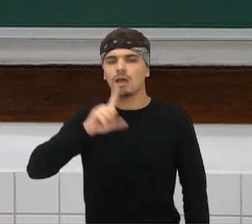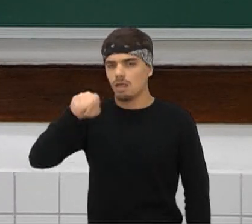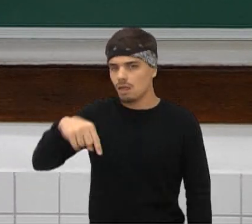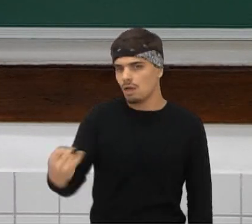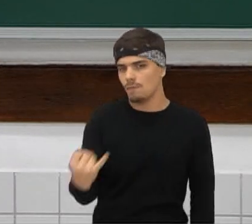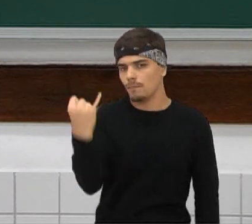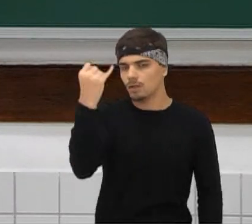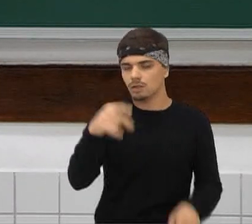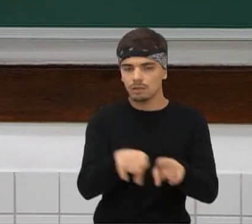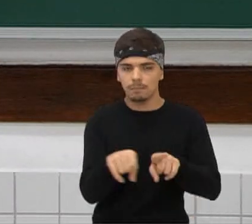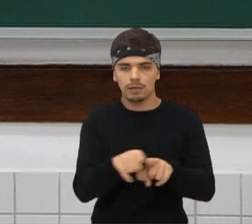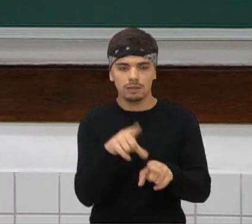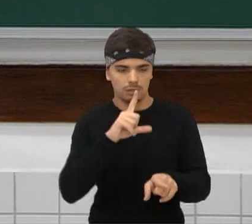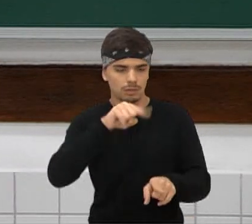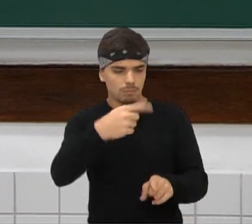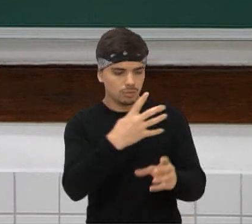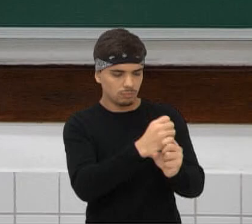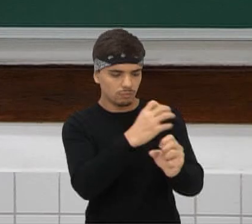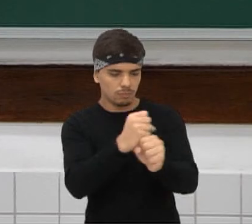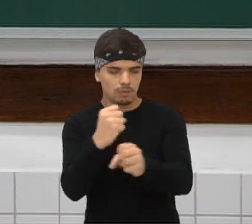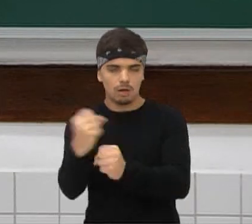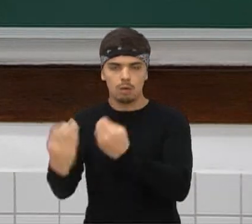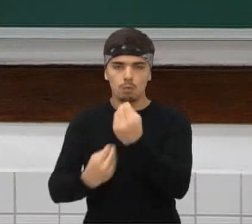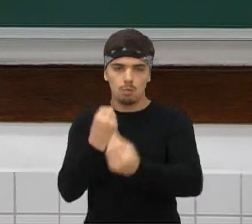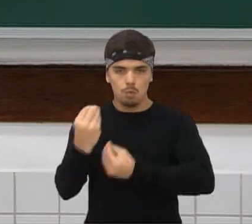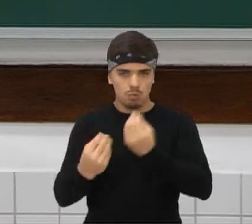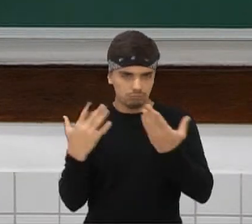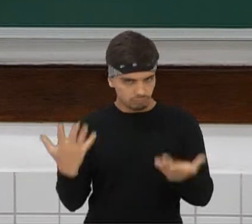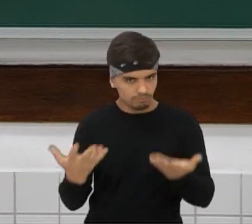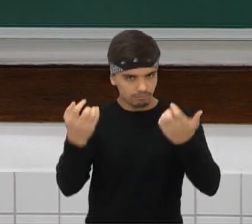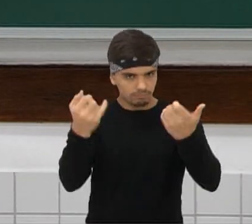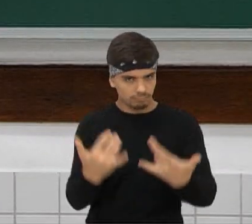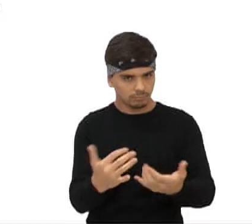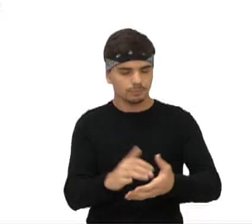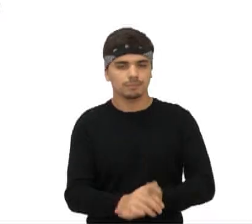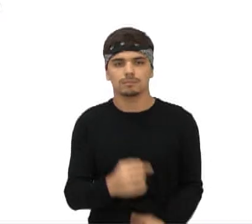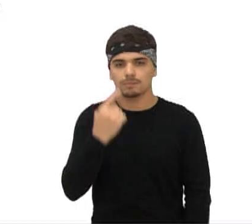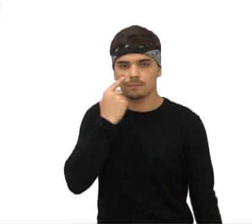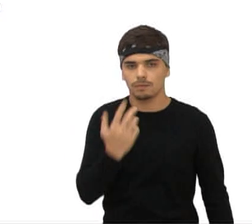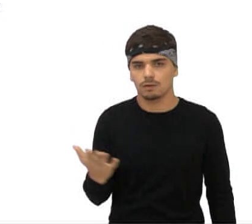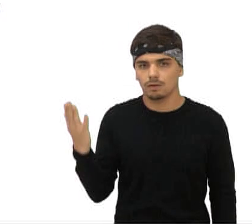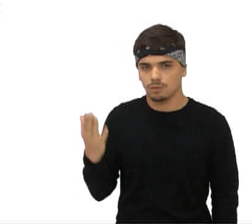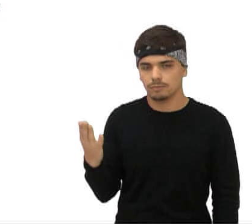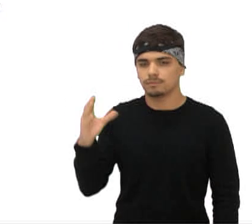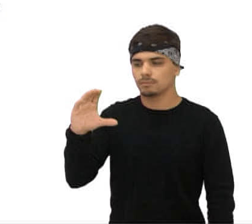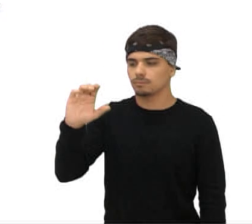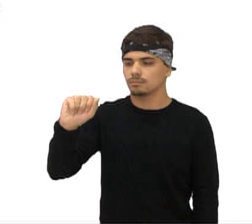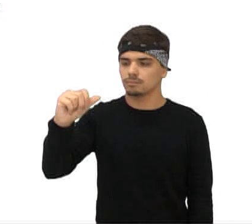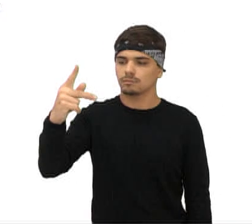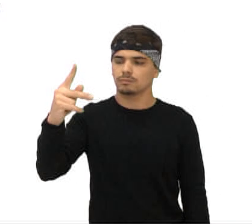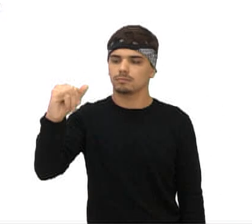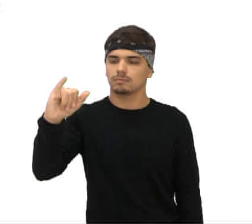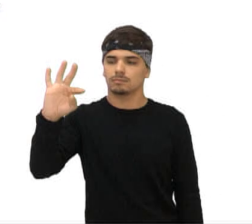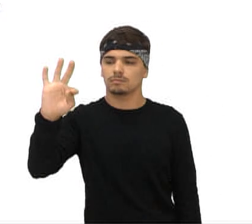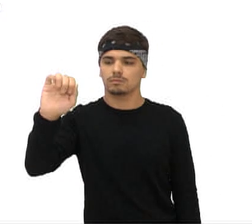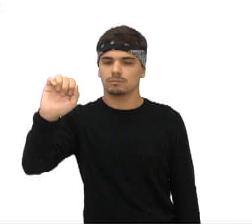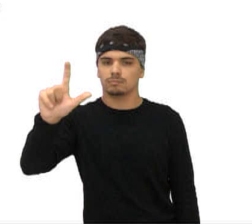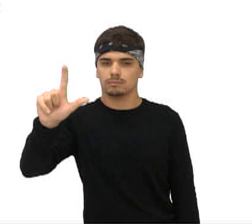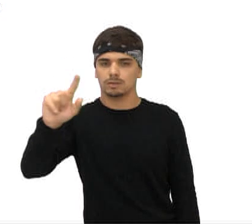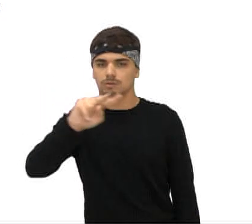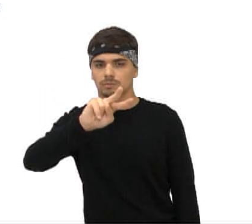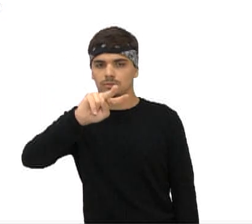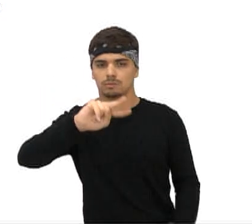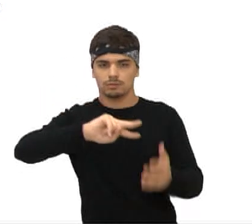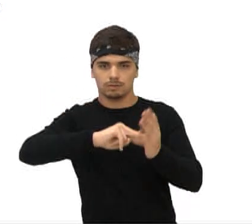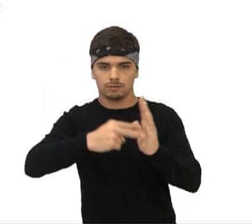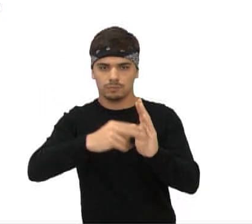ter uma fórmula para calcular esses juros. Então, veja lá. O capital, ele é representado pela letra